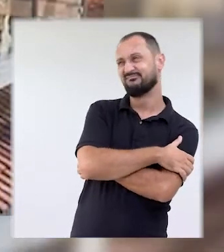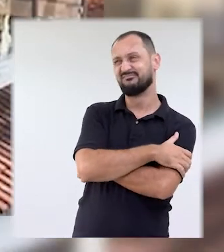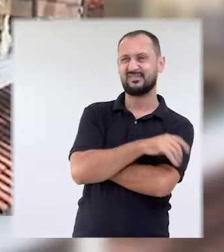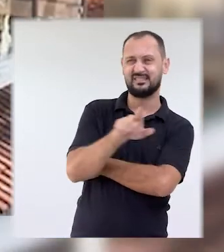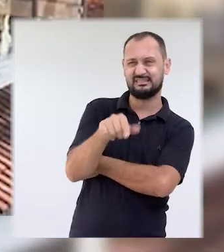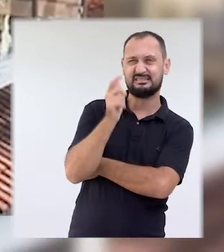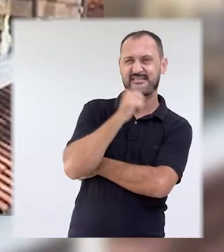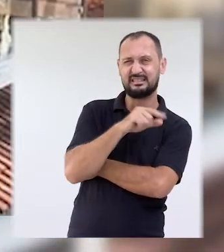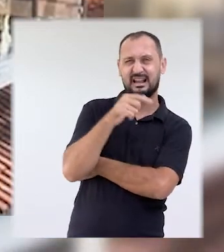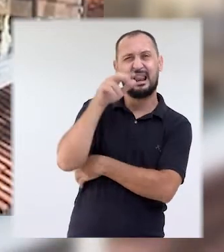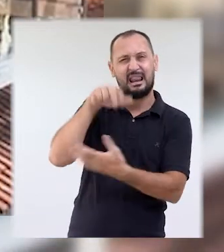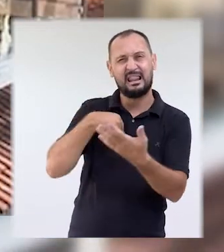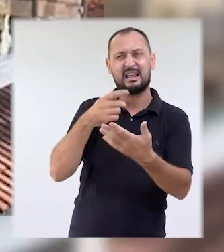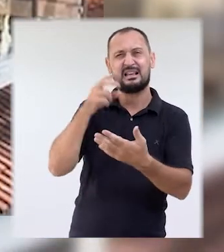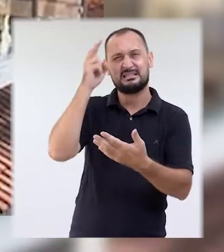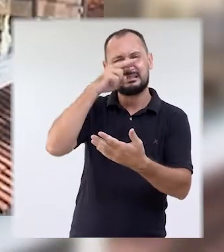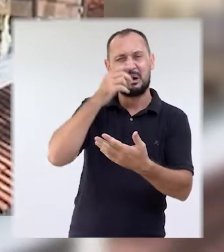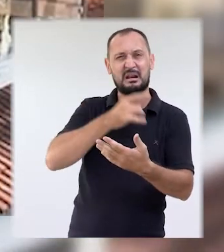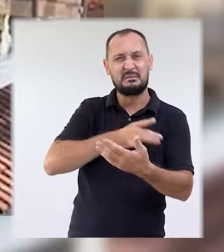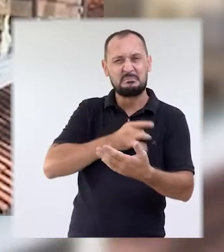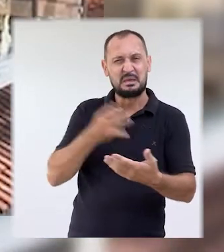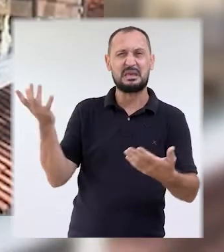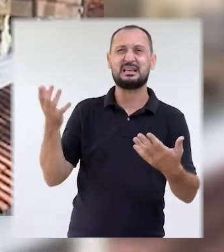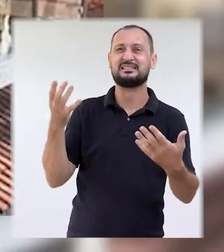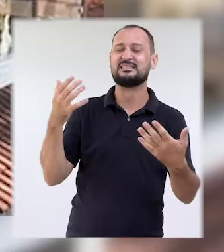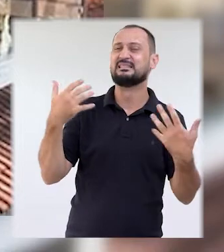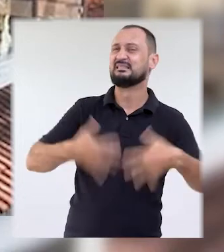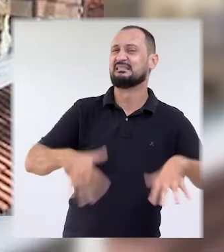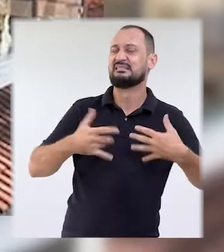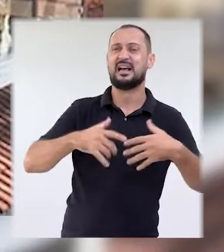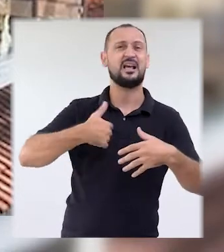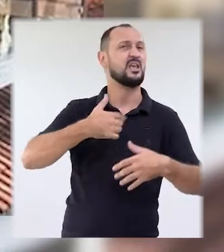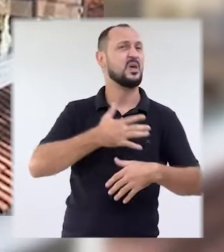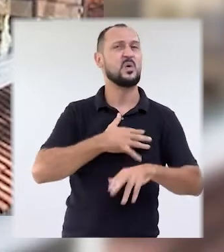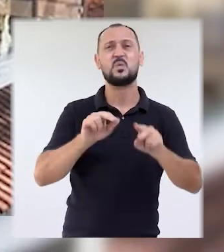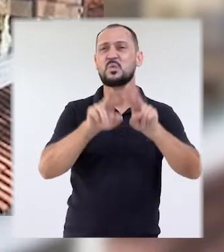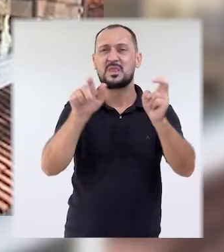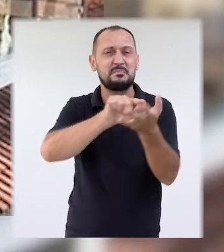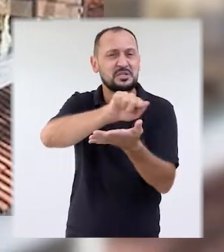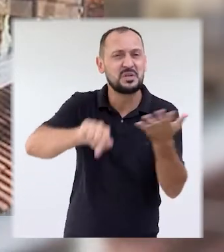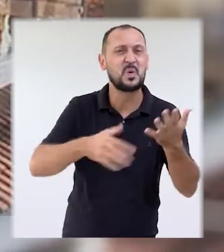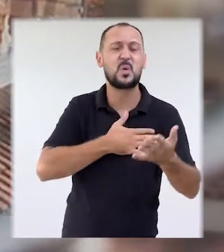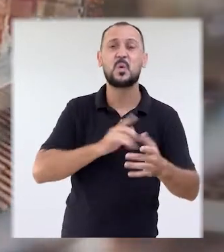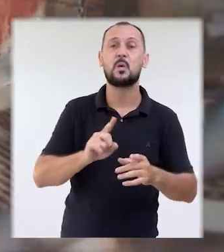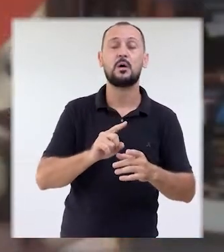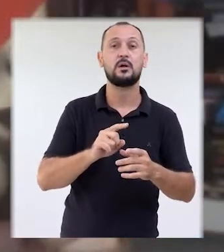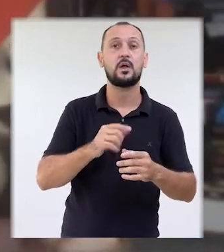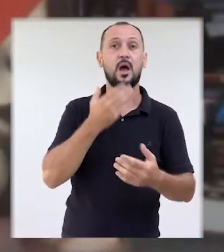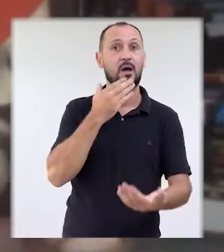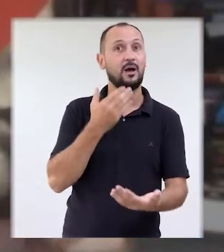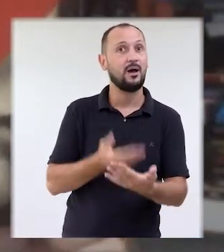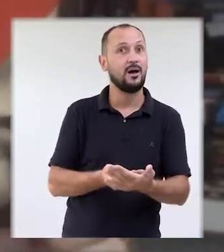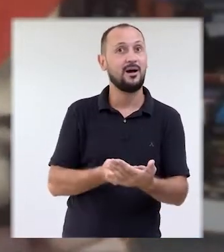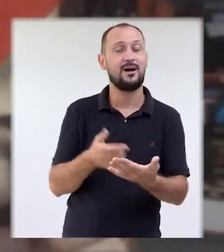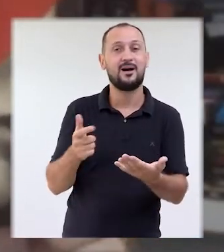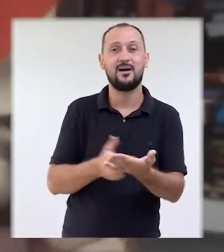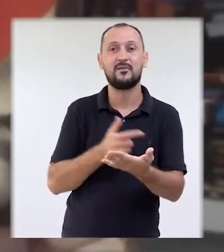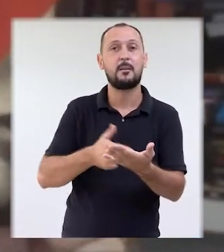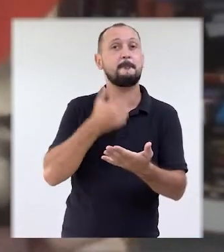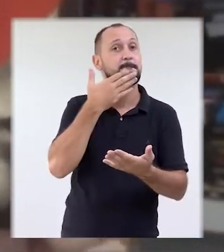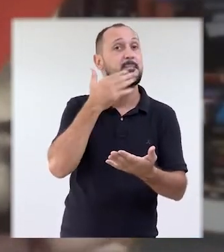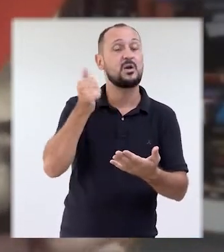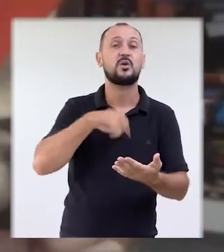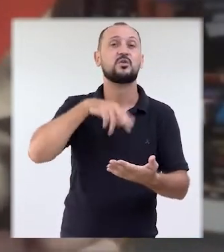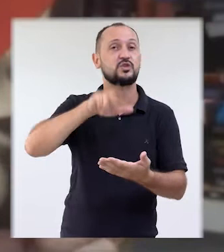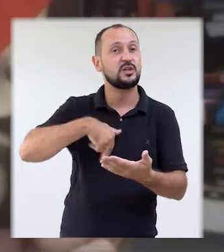assim, será que nós vamos ler terror? Porque não é muito um gênero que eu particularmente gosto. E eu me encantei com esse livro. Eu